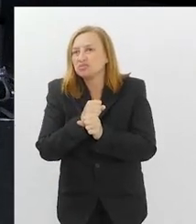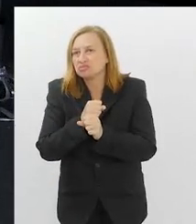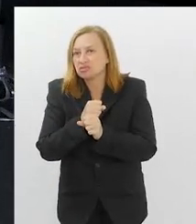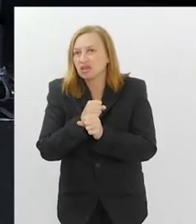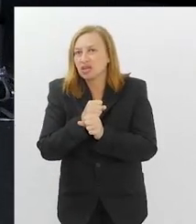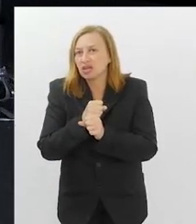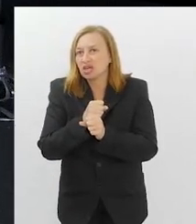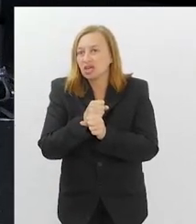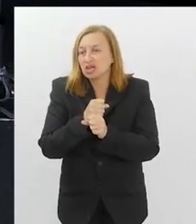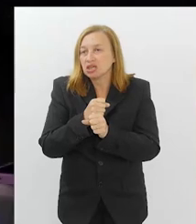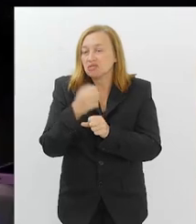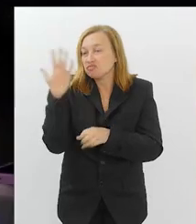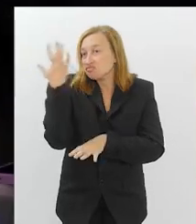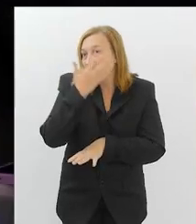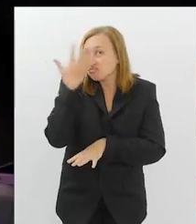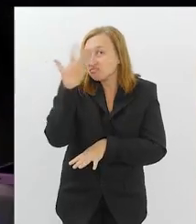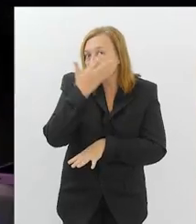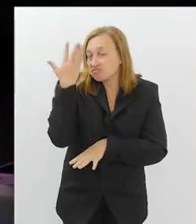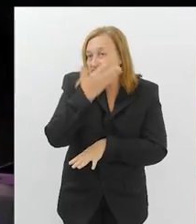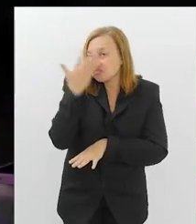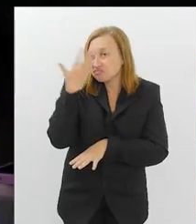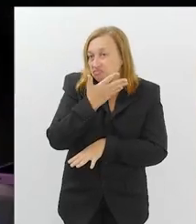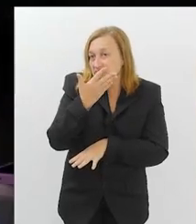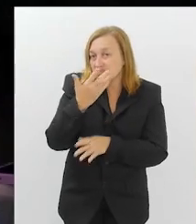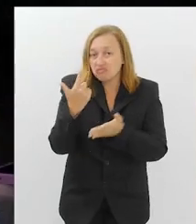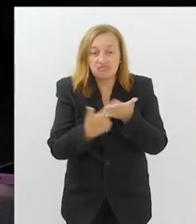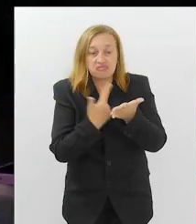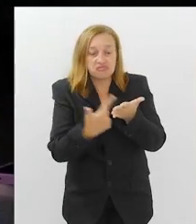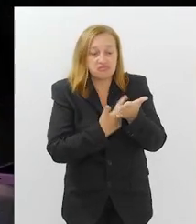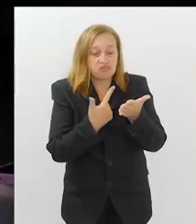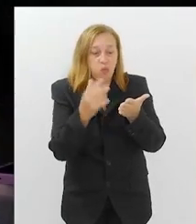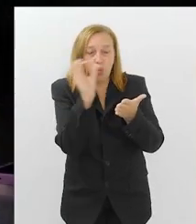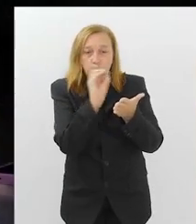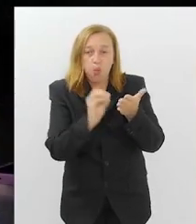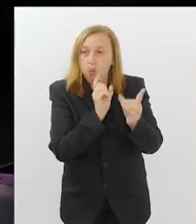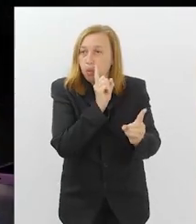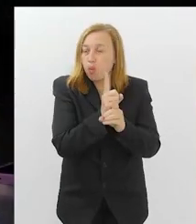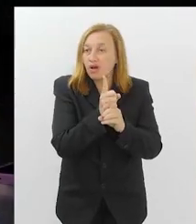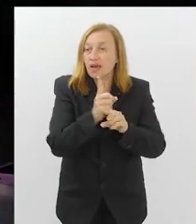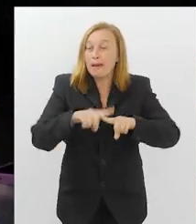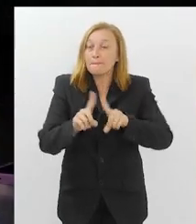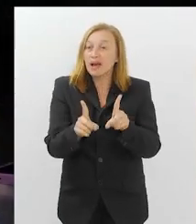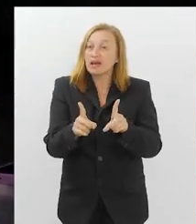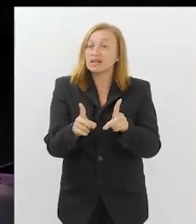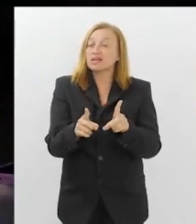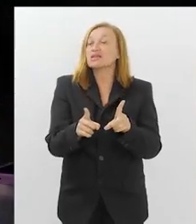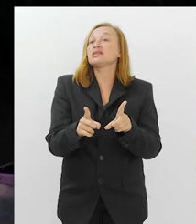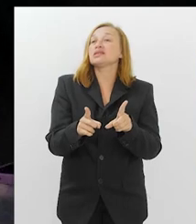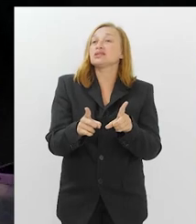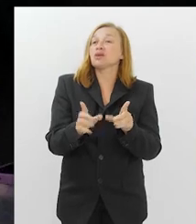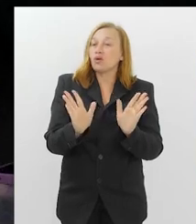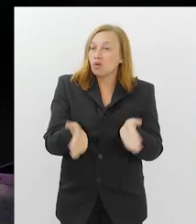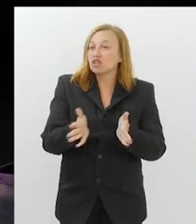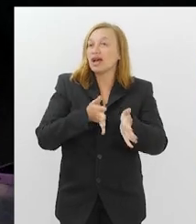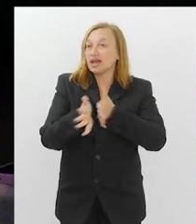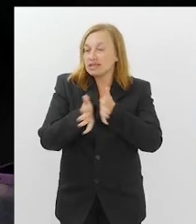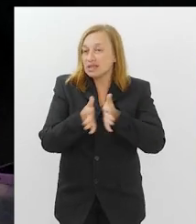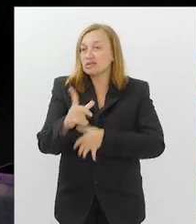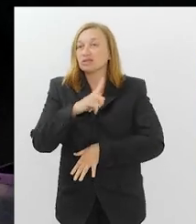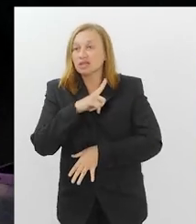os relatos a respeito delas, mas que nós temos um papel. Essa data é exatamente para